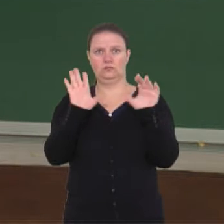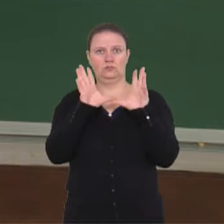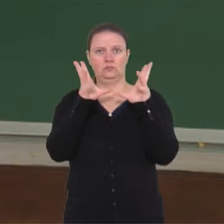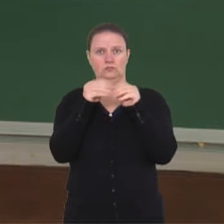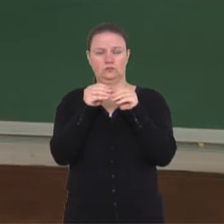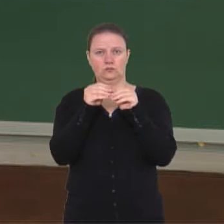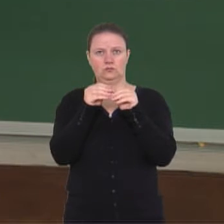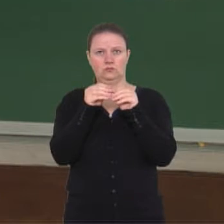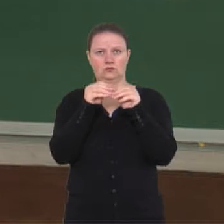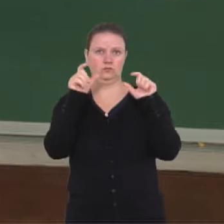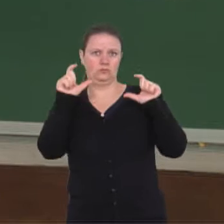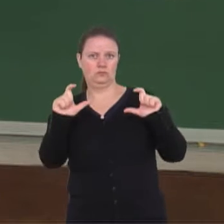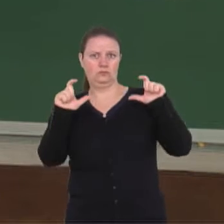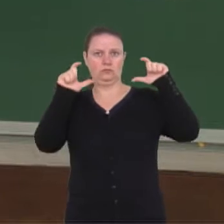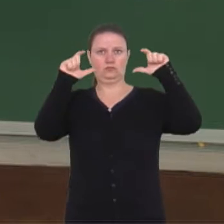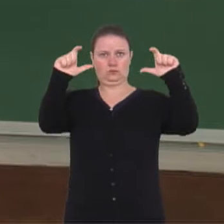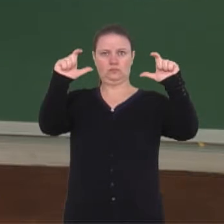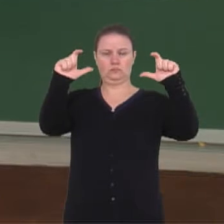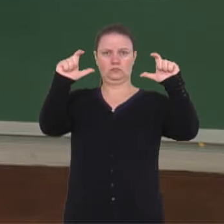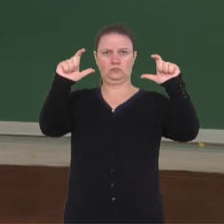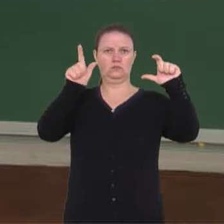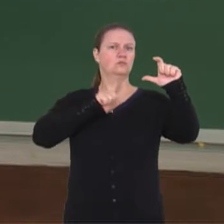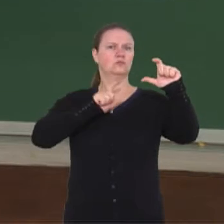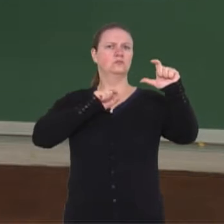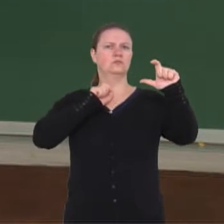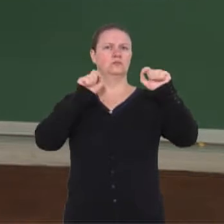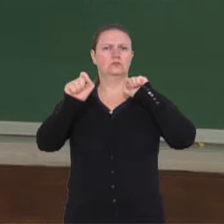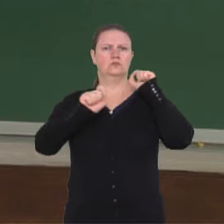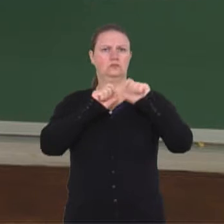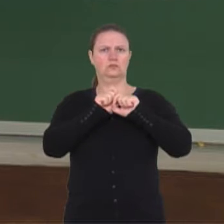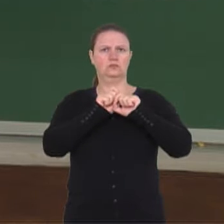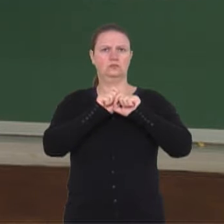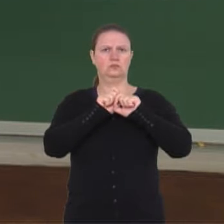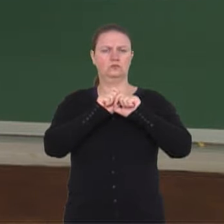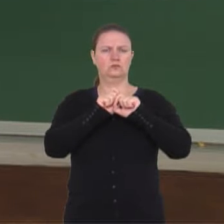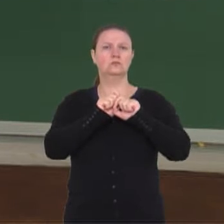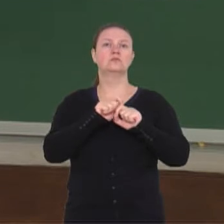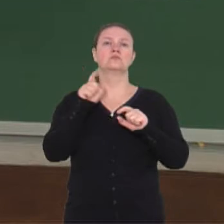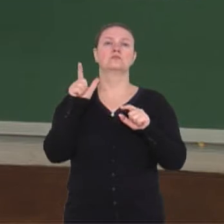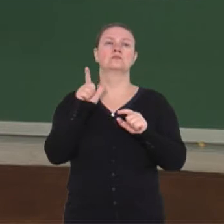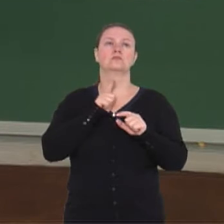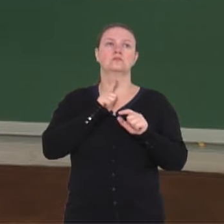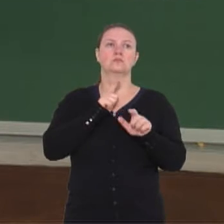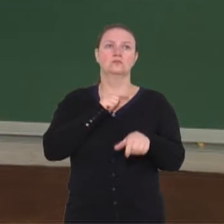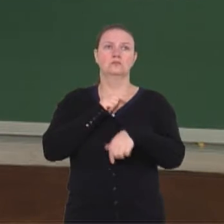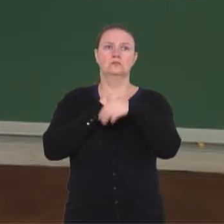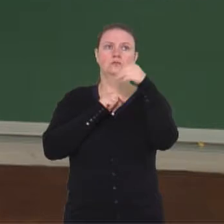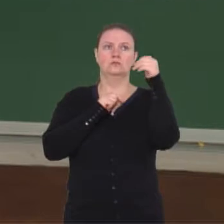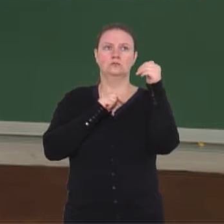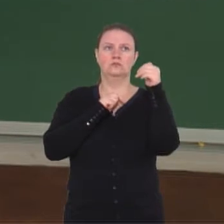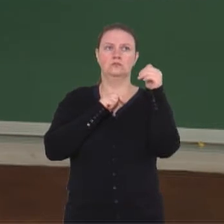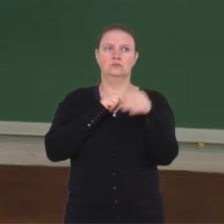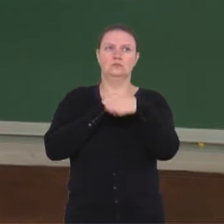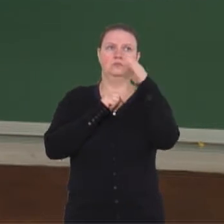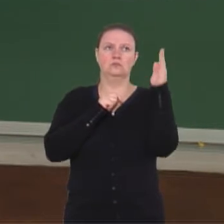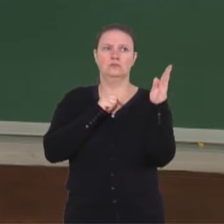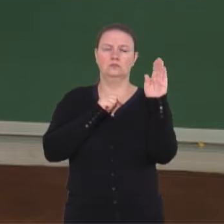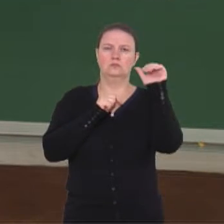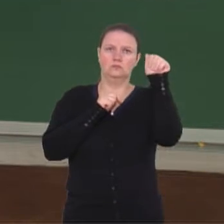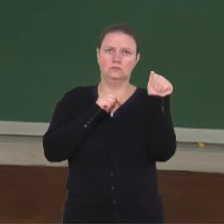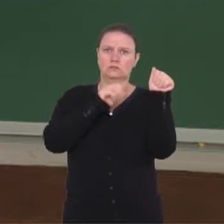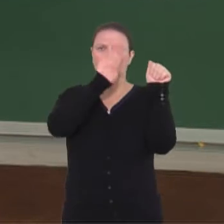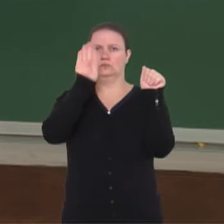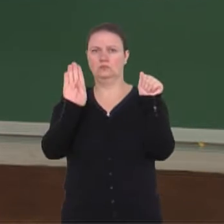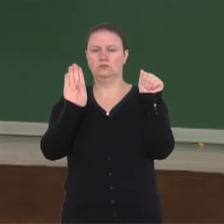mesma equação, não se altera sinal nenhum, afinal de contas, a frente dele é sinal positivo. Então é esse polinômio mais o x ao quadrado,